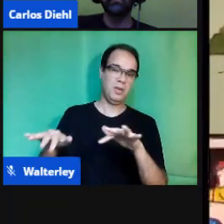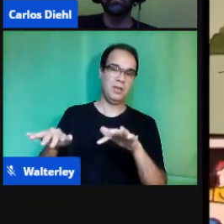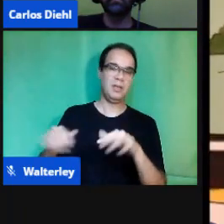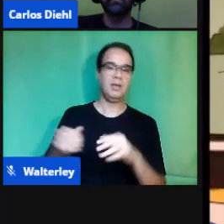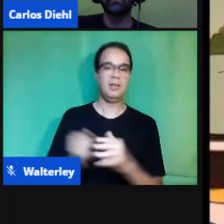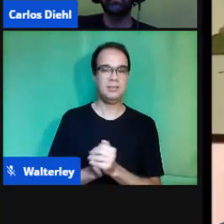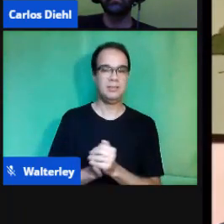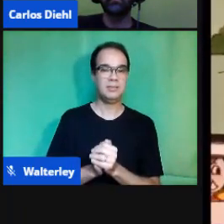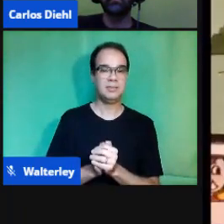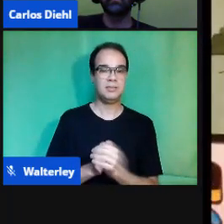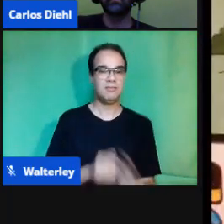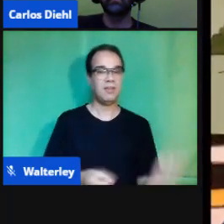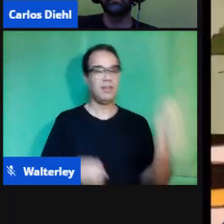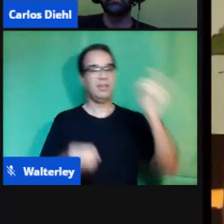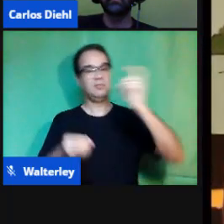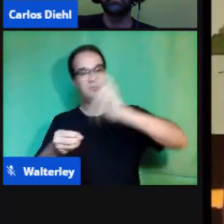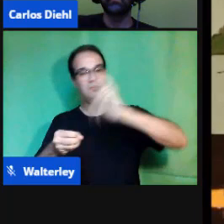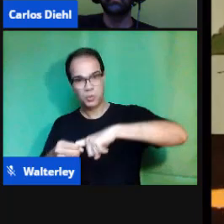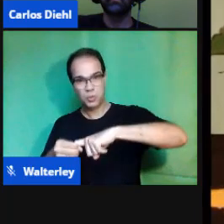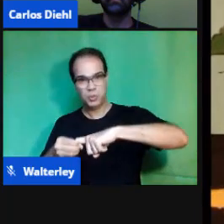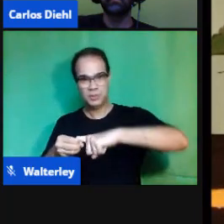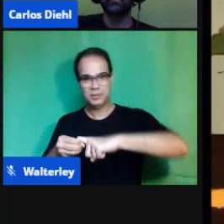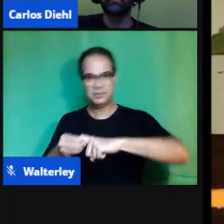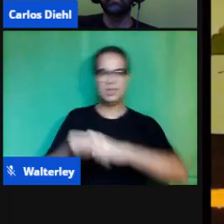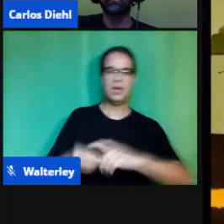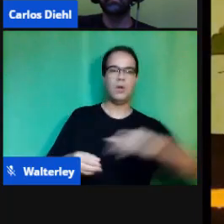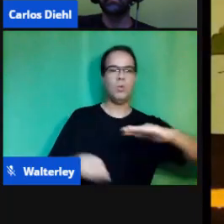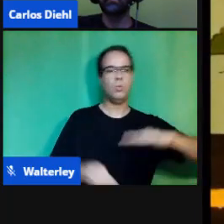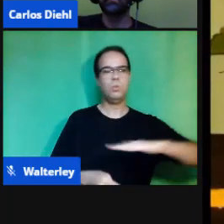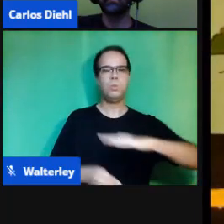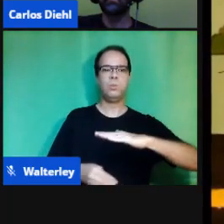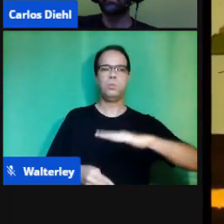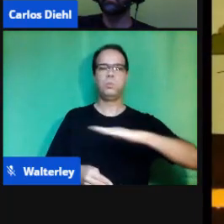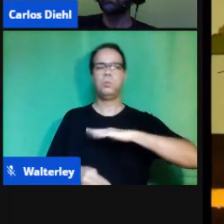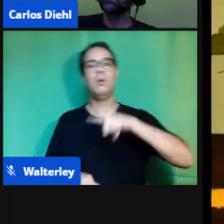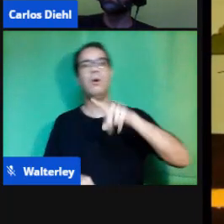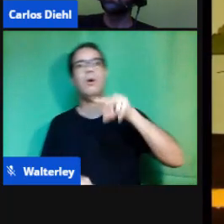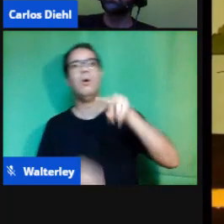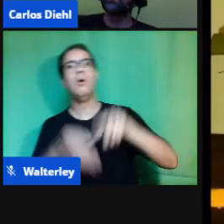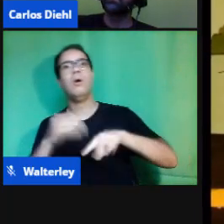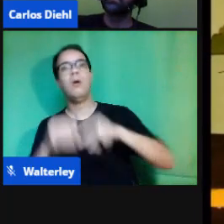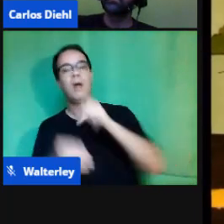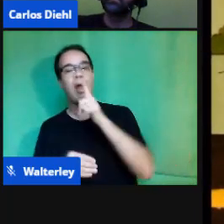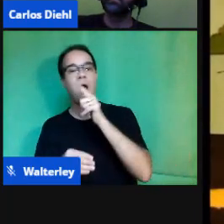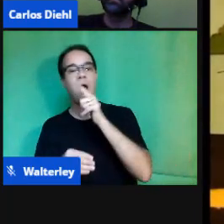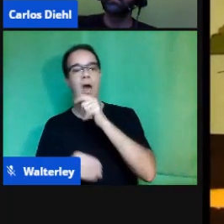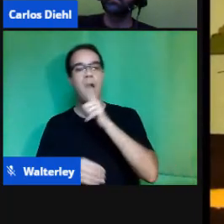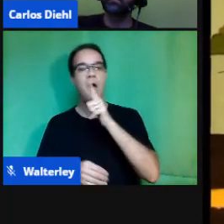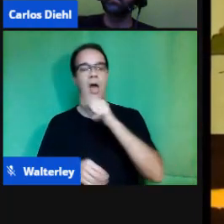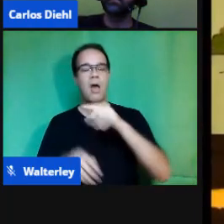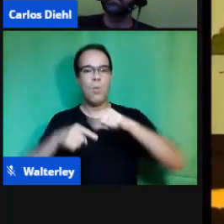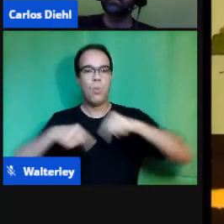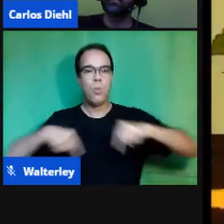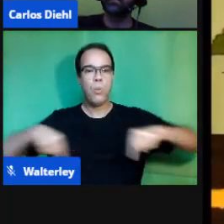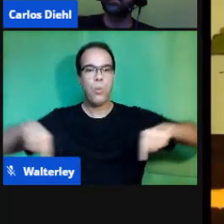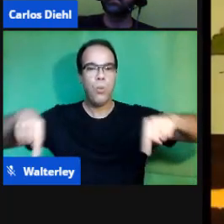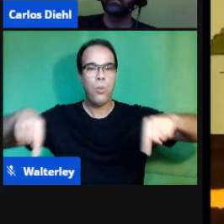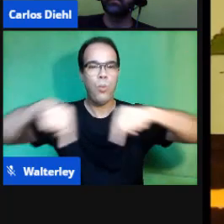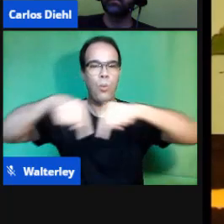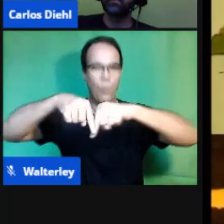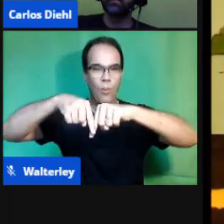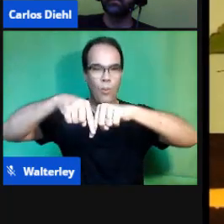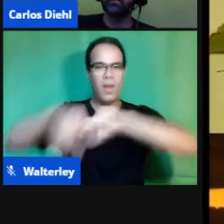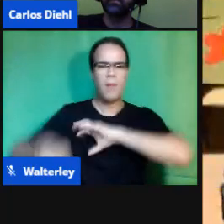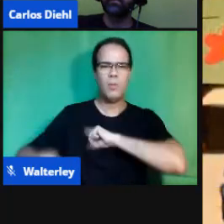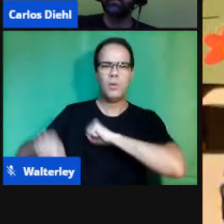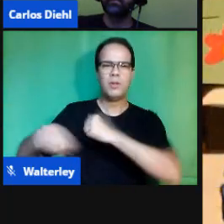torcendo para chegar logo. Antes disso, passamos num local que eu adoro, o Lago do Amor. Gosto de fazer piquenique e tomar tereré